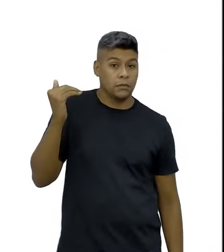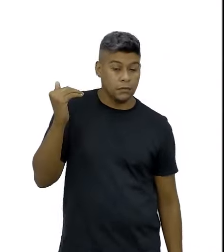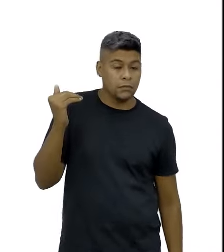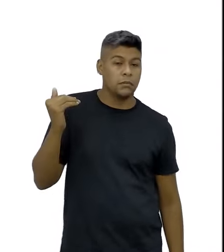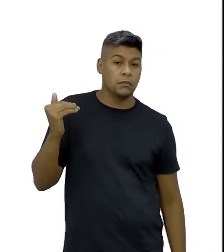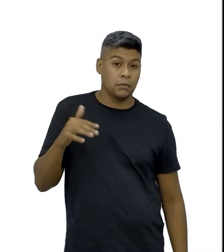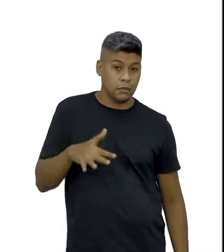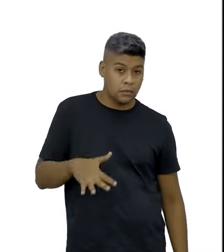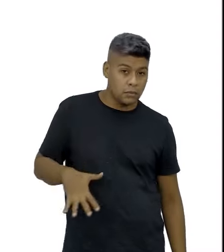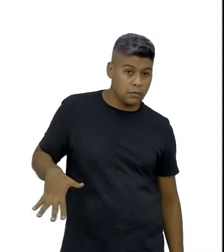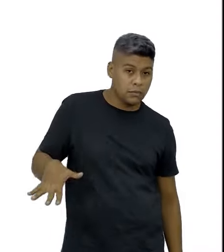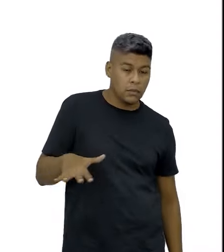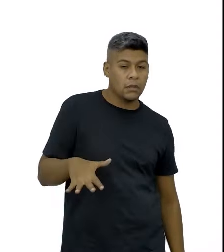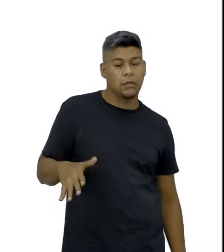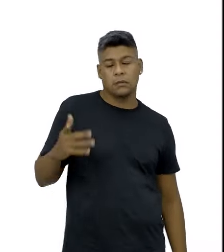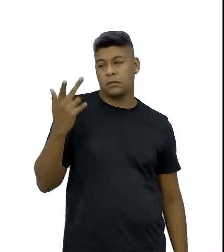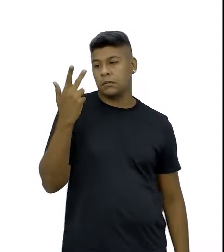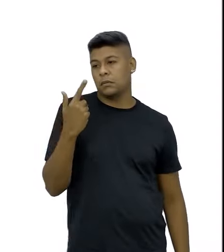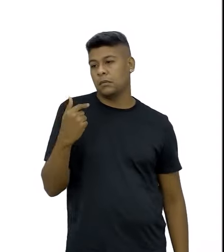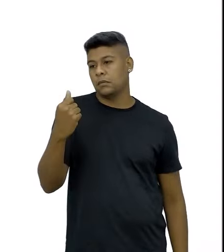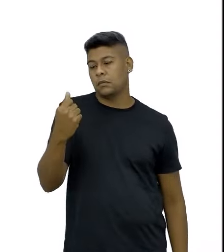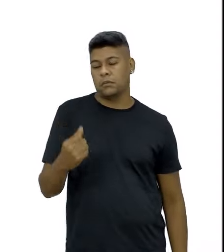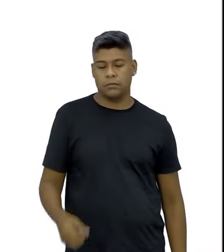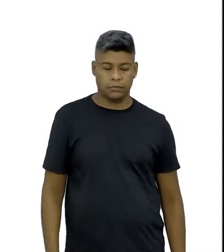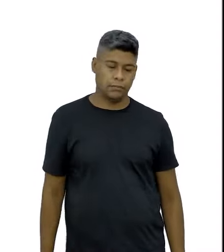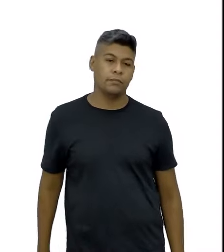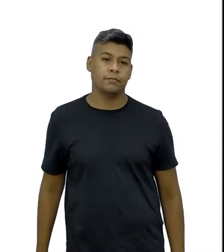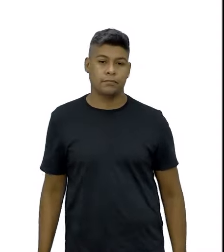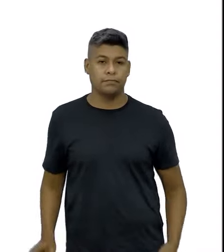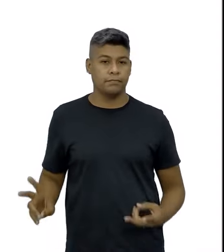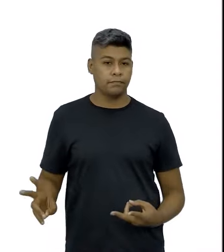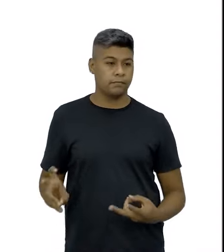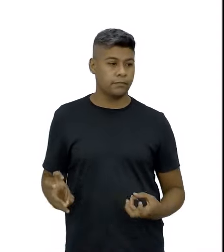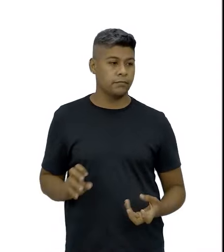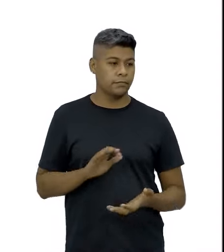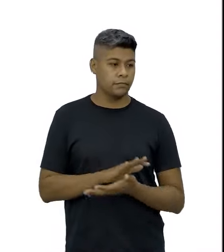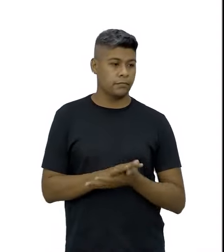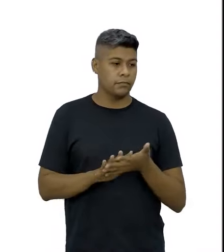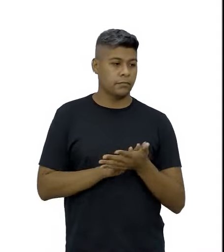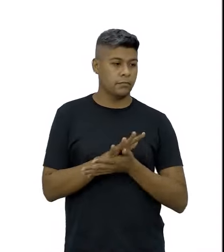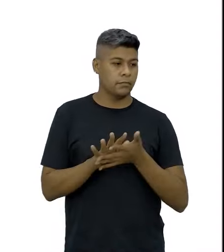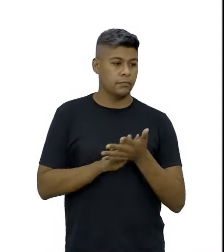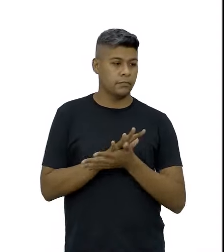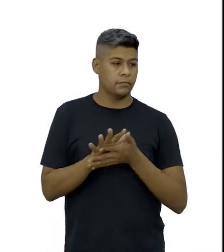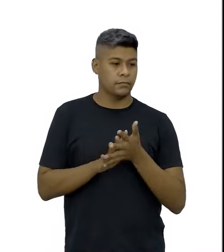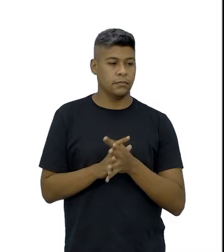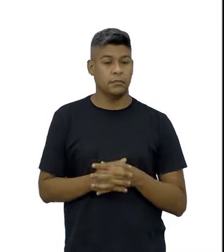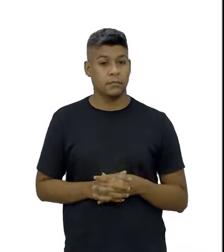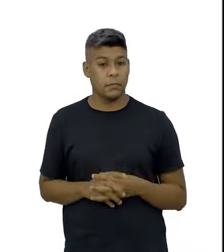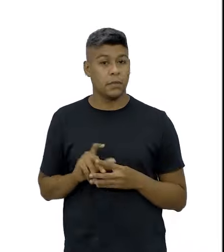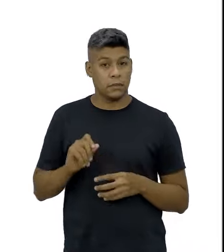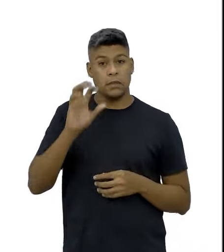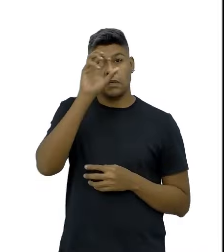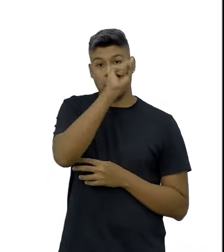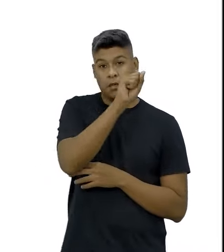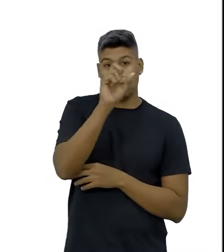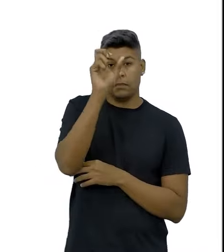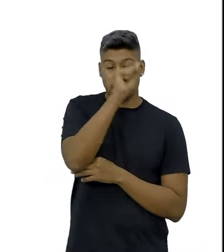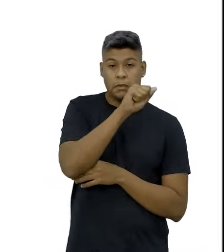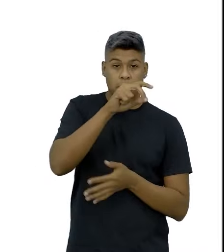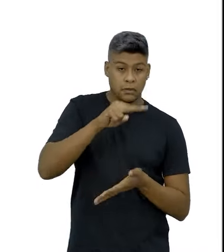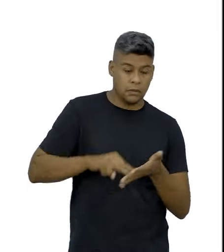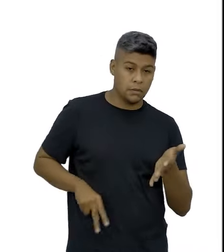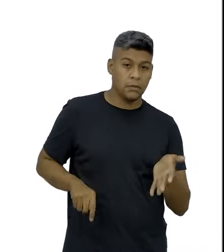esses espaços estão naturalizados e a gente nem percebe. Mas para aqueles que estão aprendendo a ler e